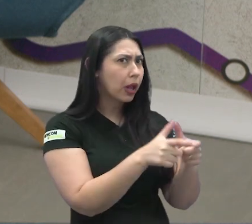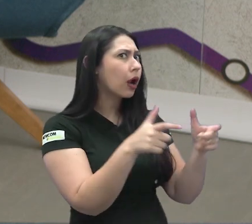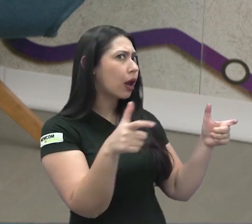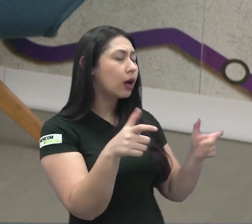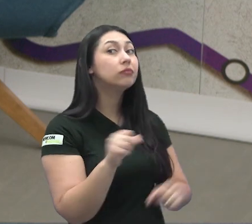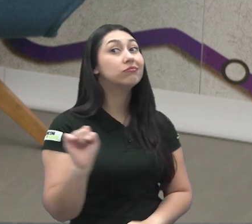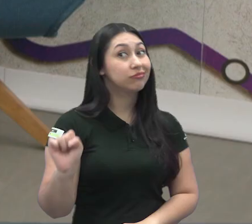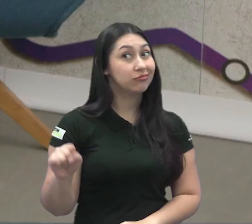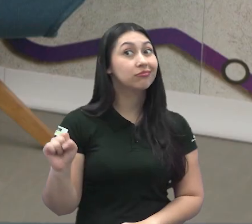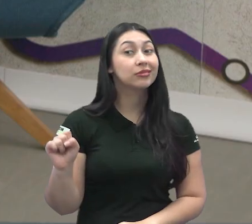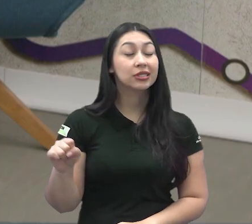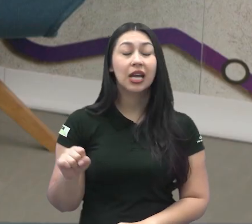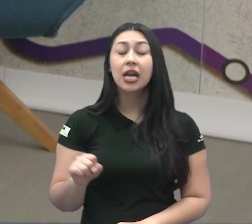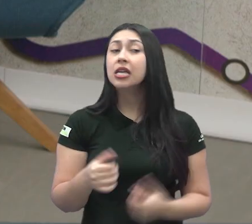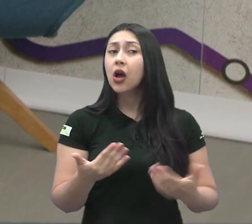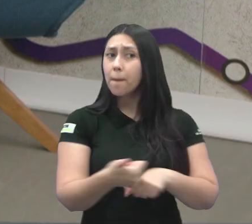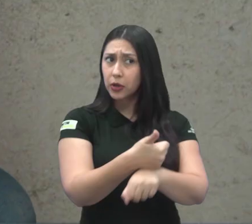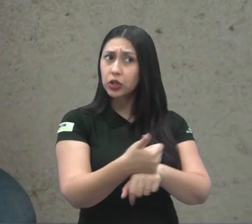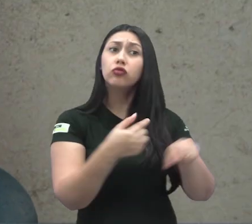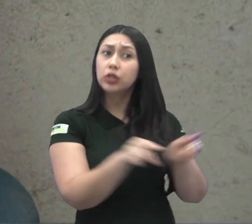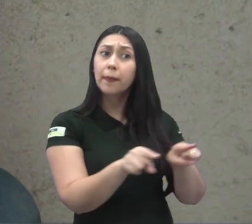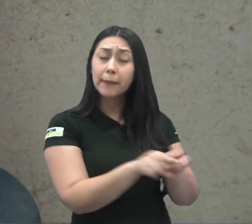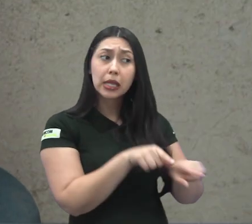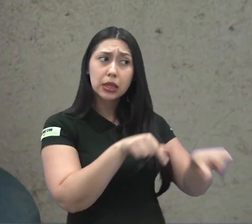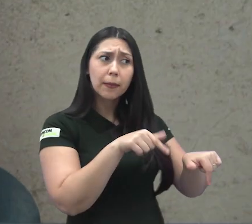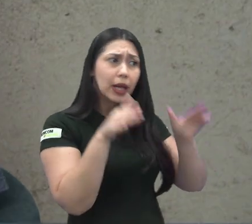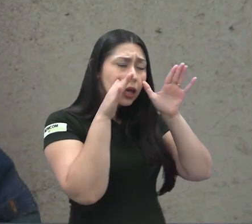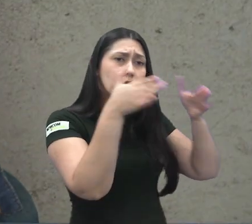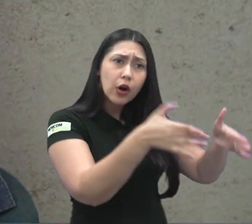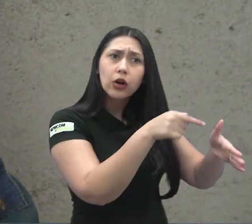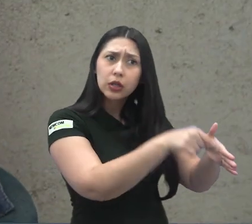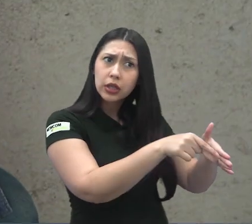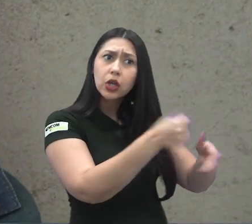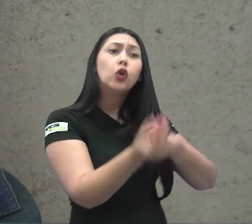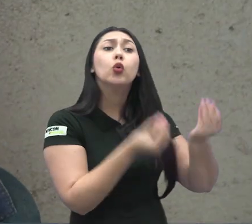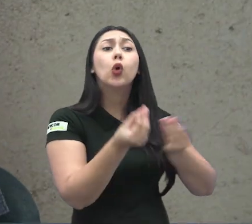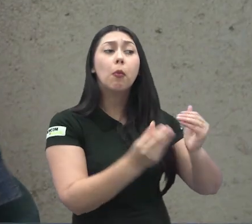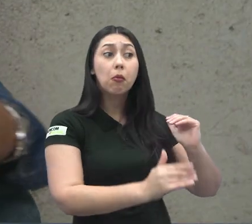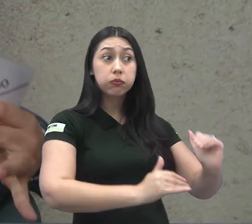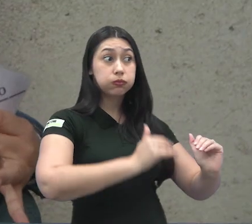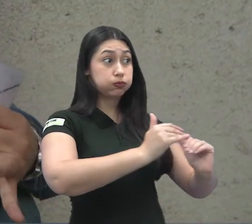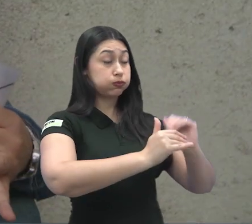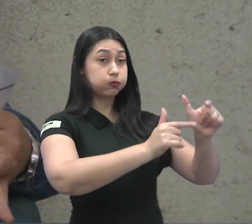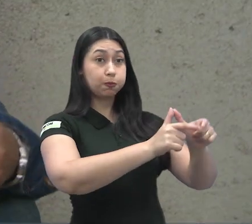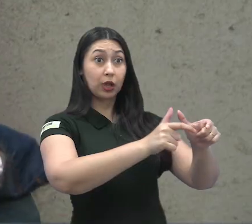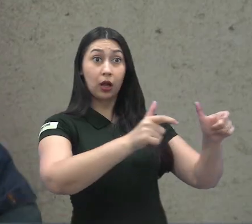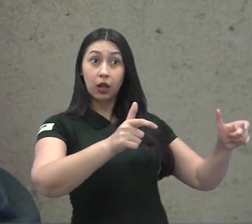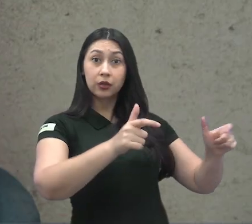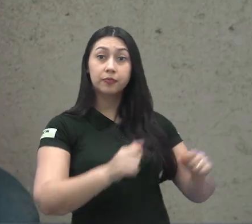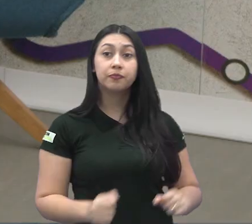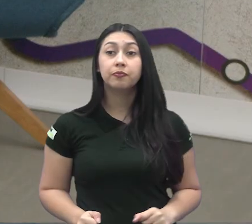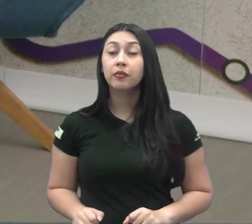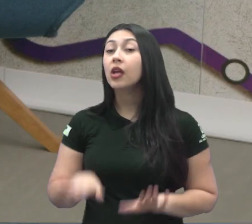né, Bruna? Vem bastante. Você falou que o zootecnista atua bastante, né? De que forma vocês vêm trabalhando isso, vêm crescendo junto com